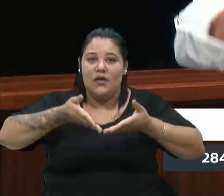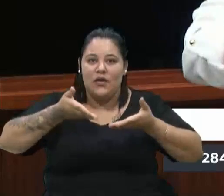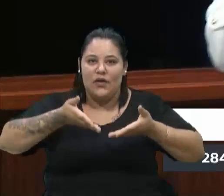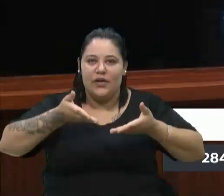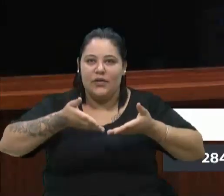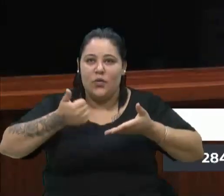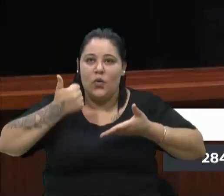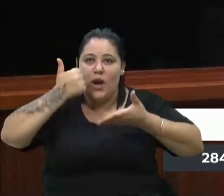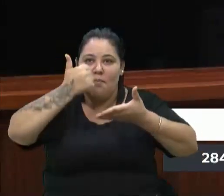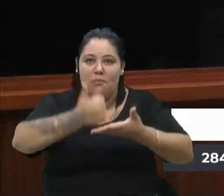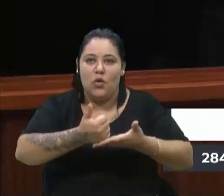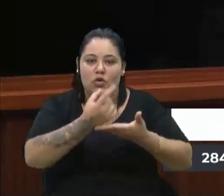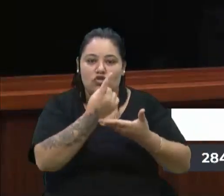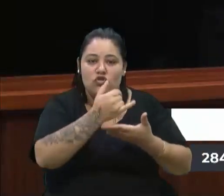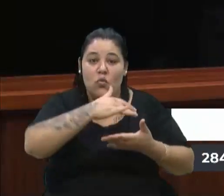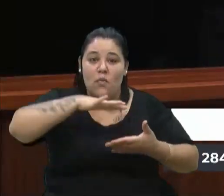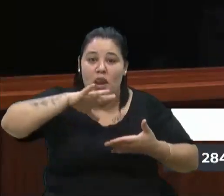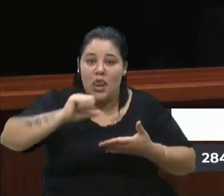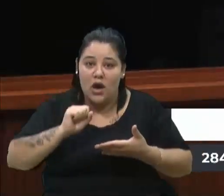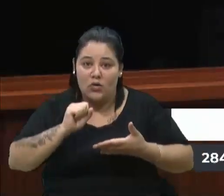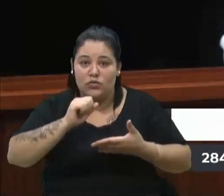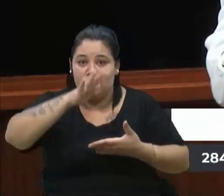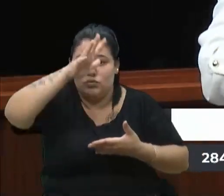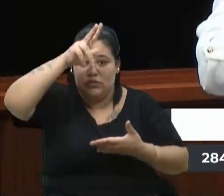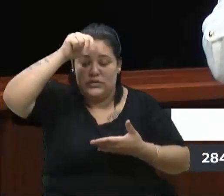de R$1 milhão do município,